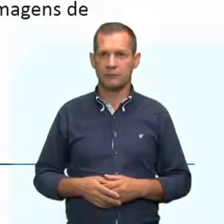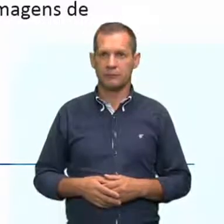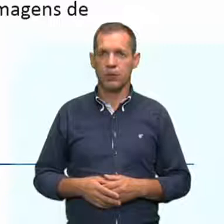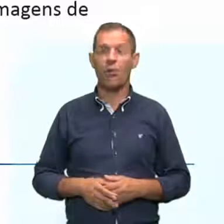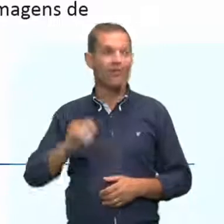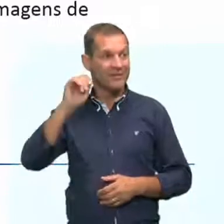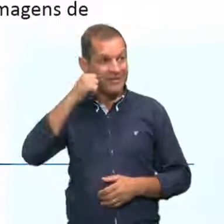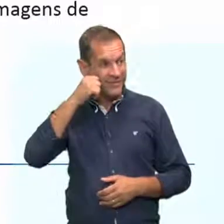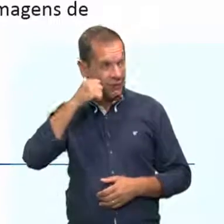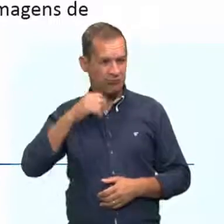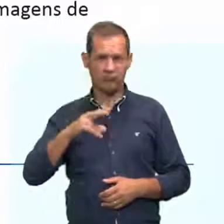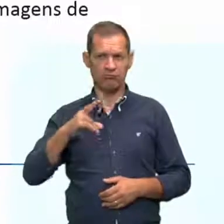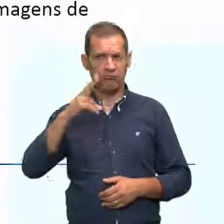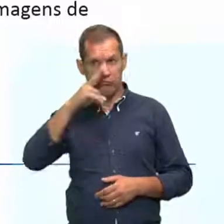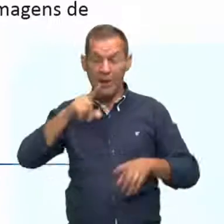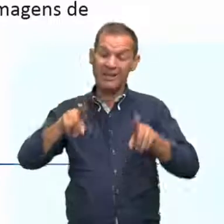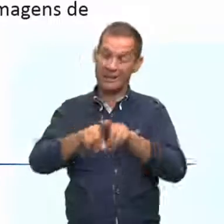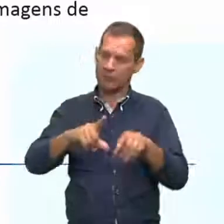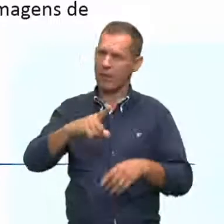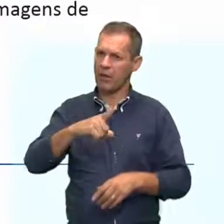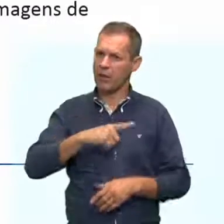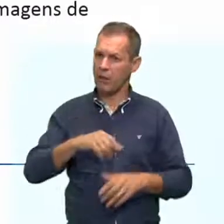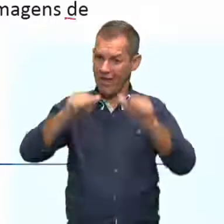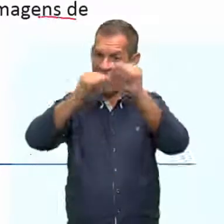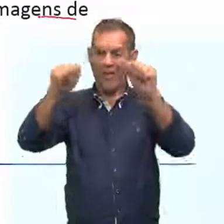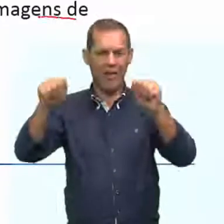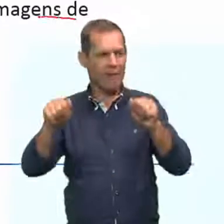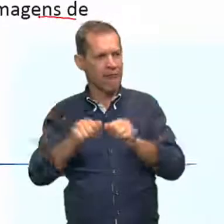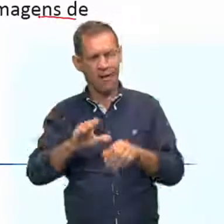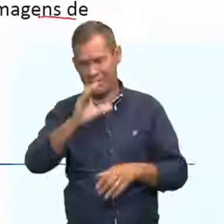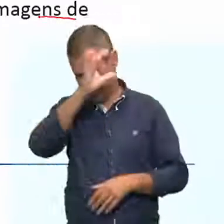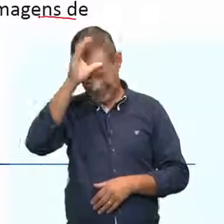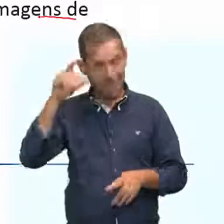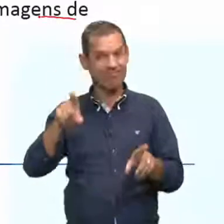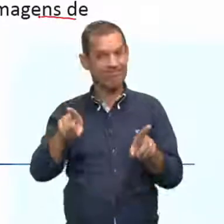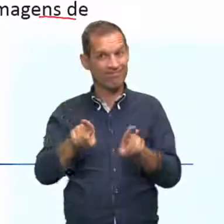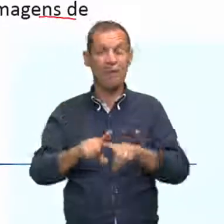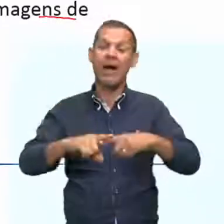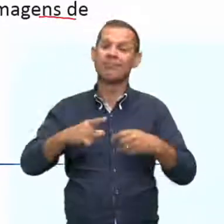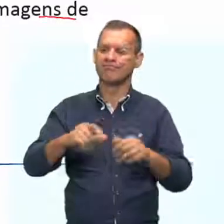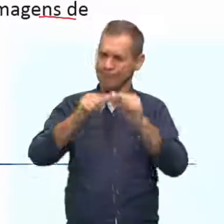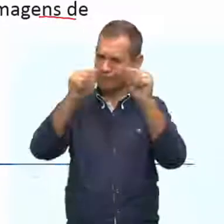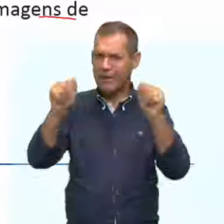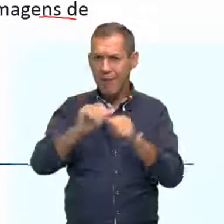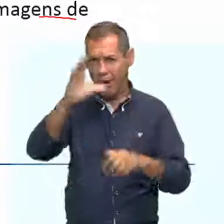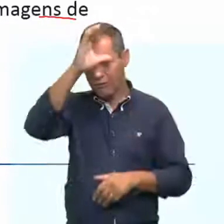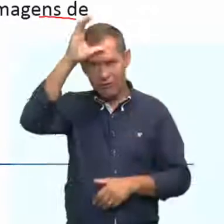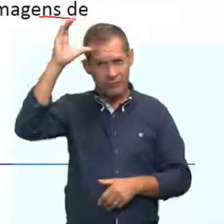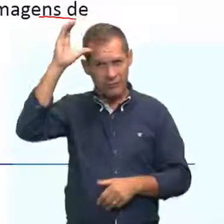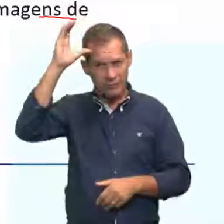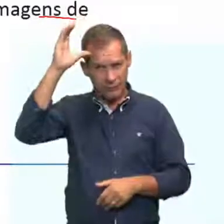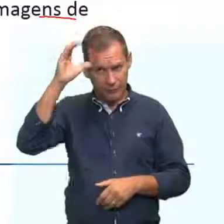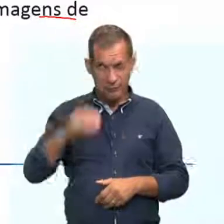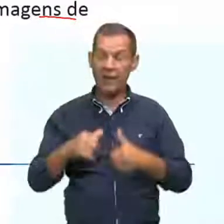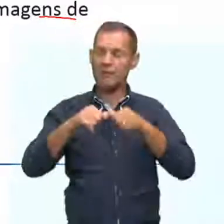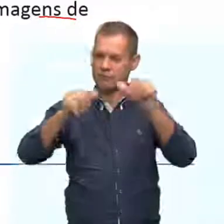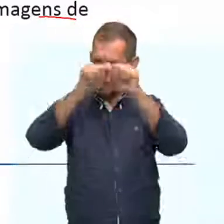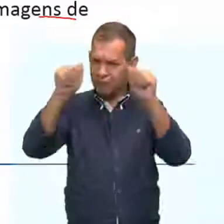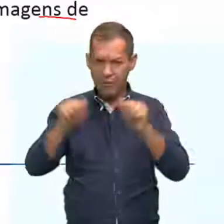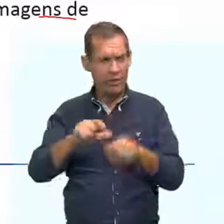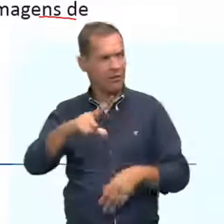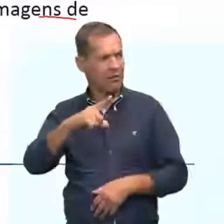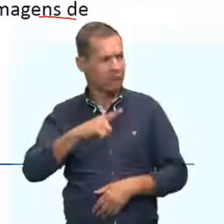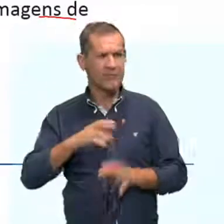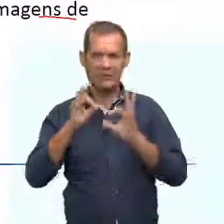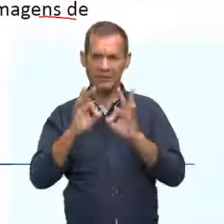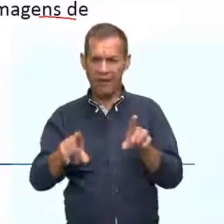Um sigilo muito grande. E, além disso, ela tem imagens de clientes também. Se tem imagem de cliente, essa imagem tem que estar,